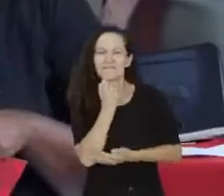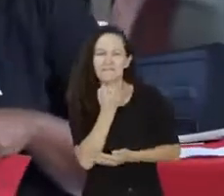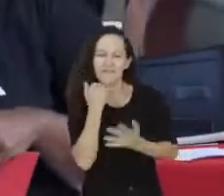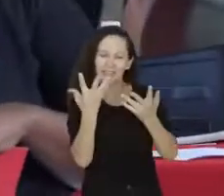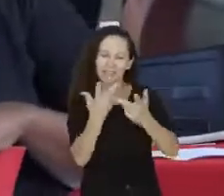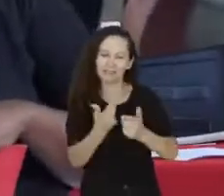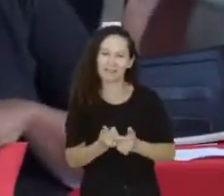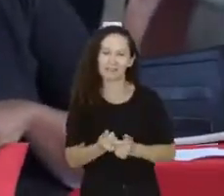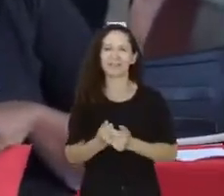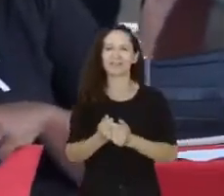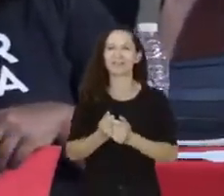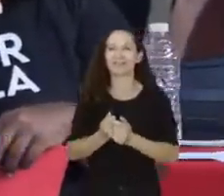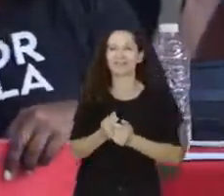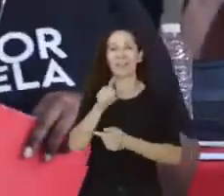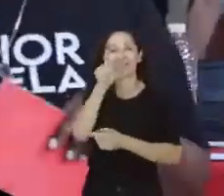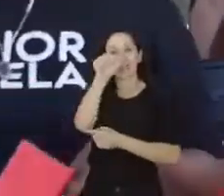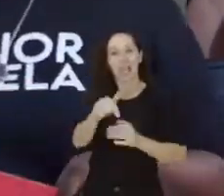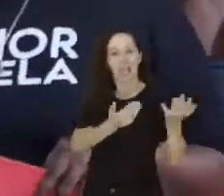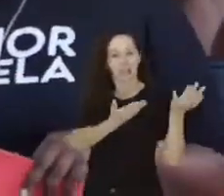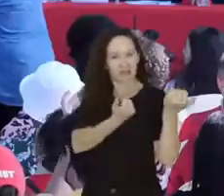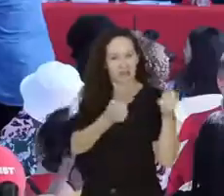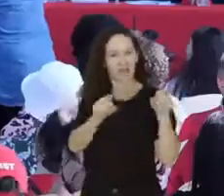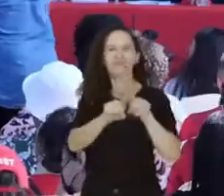E ele é jovem também.